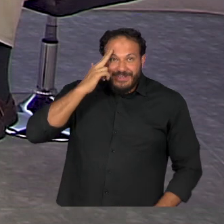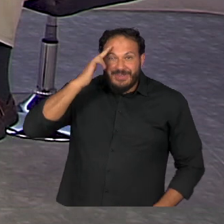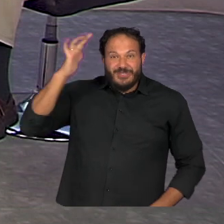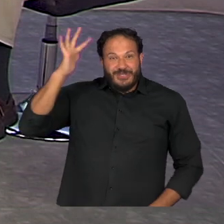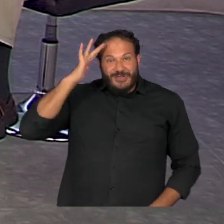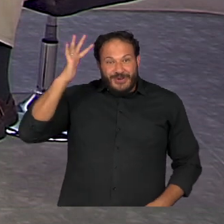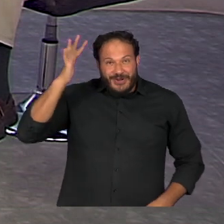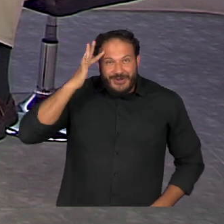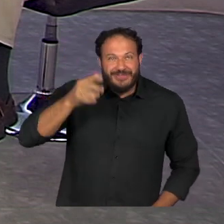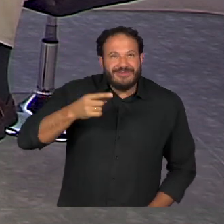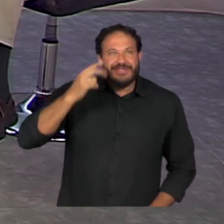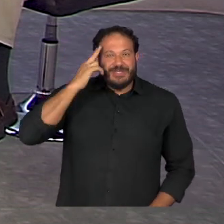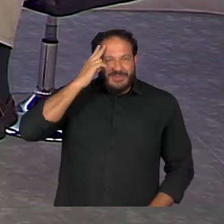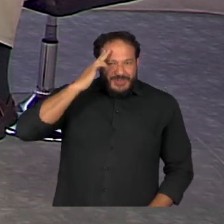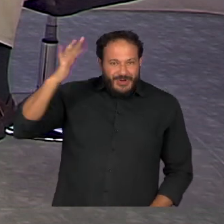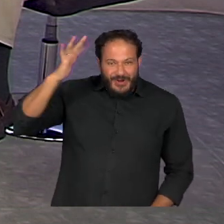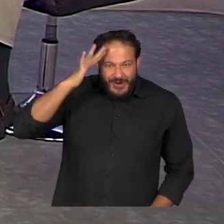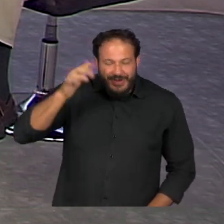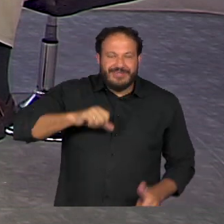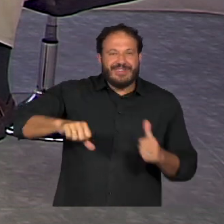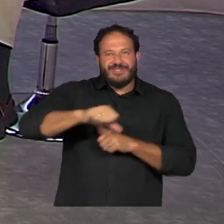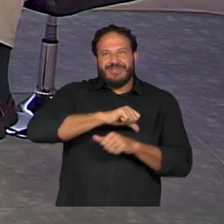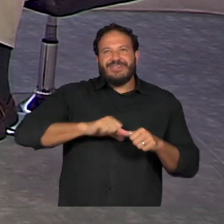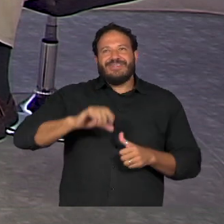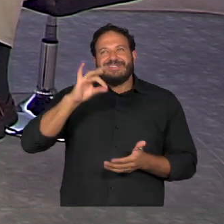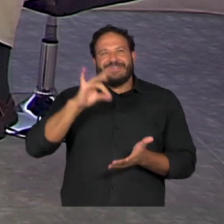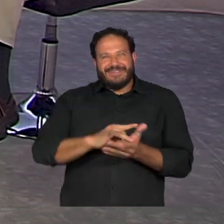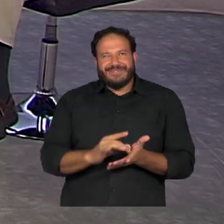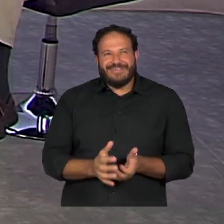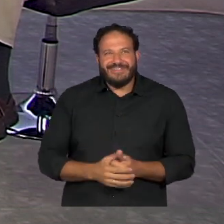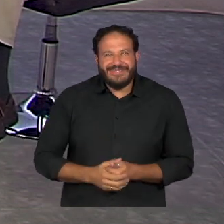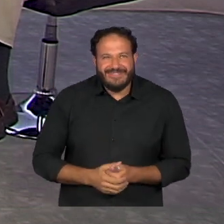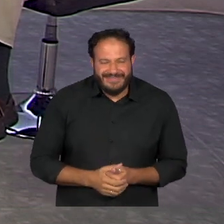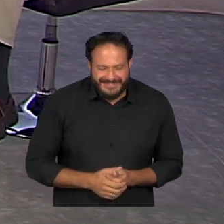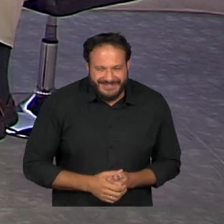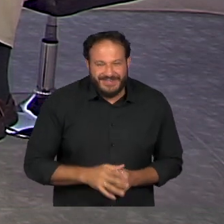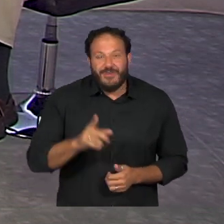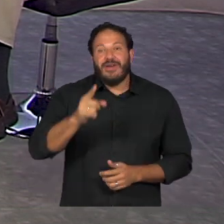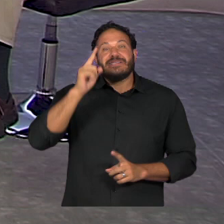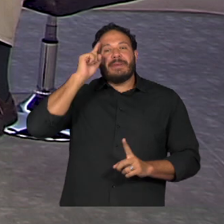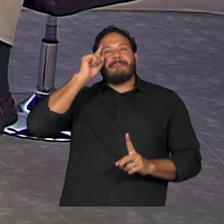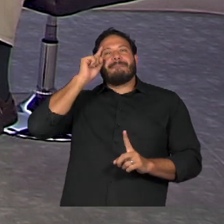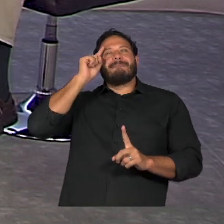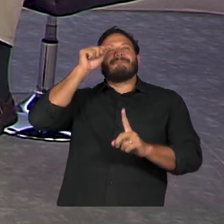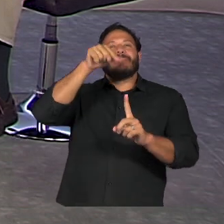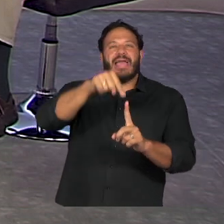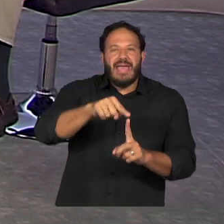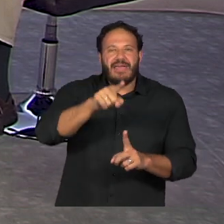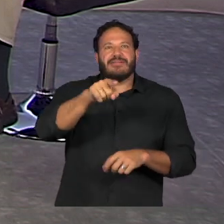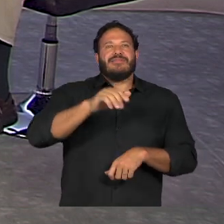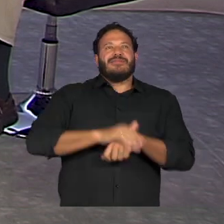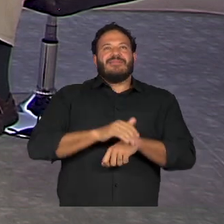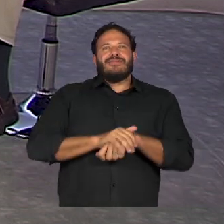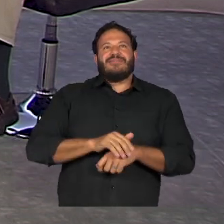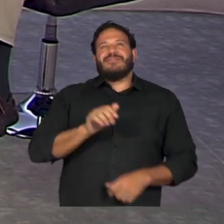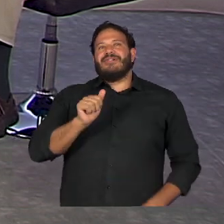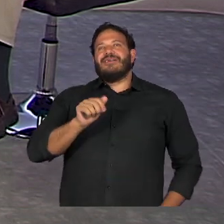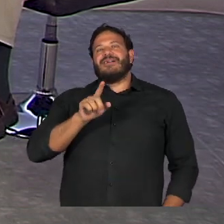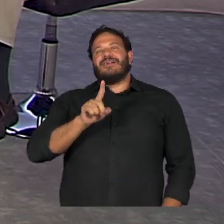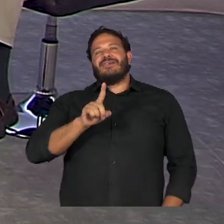e sonhos tem que se tornar realidade qualis são as metas e os objetivos que adid tem aí pro